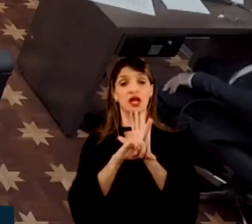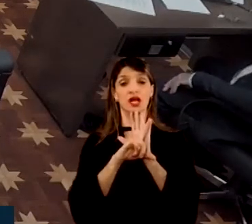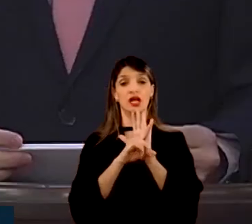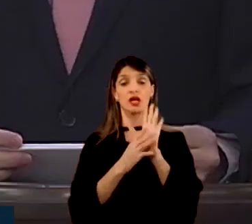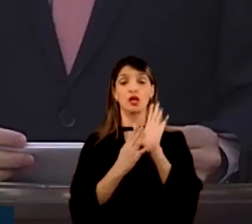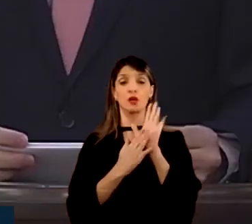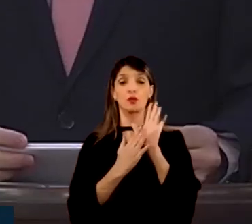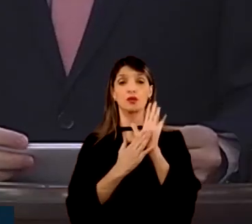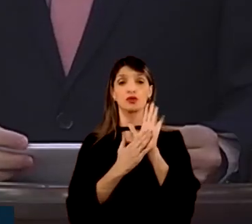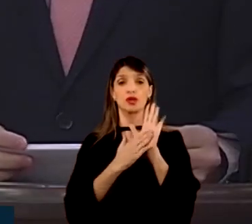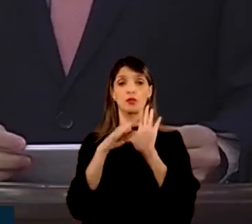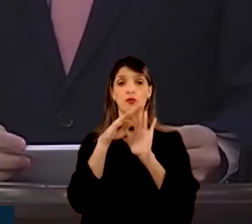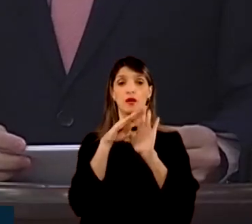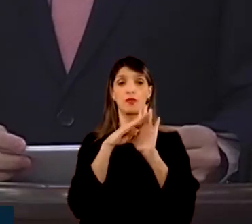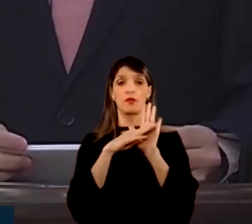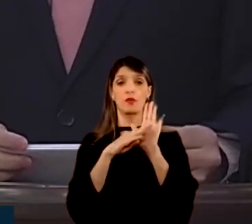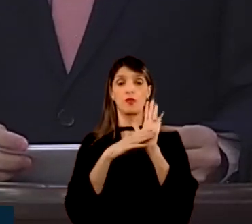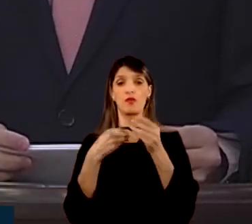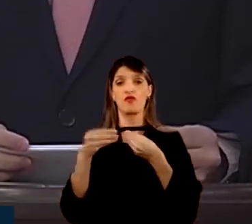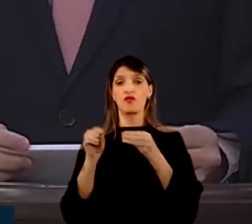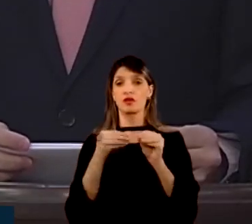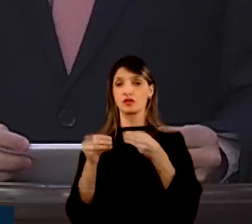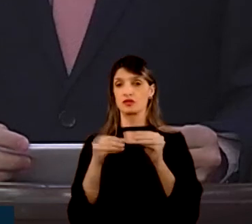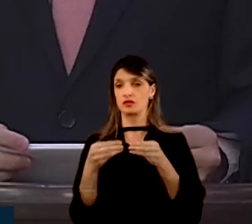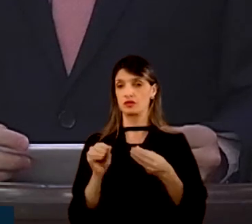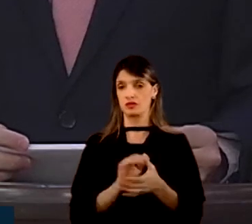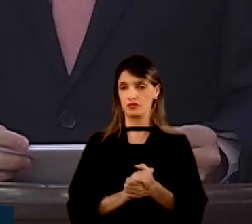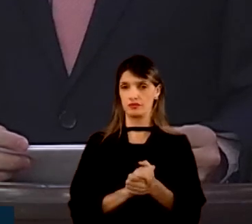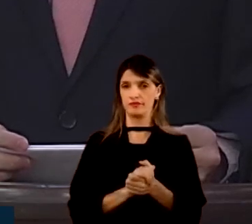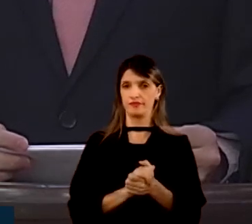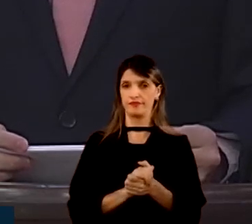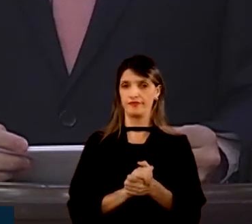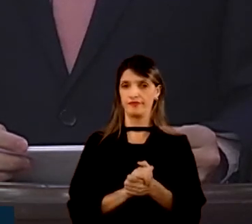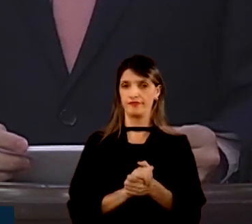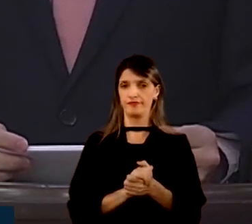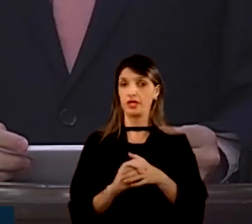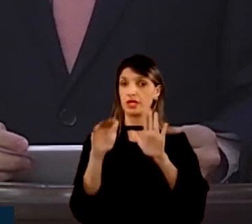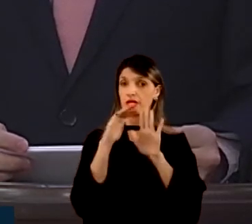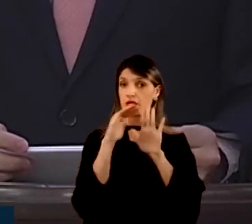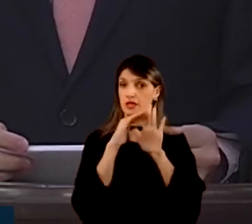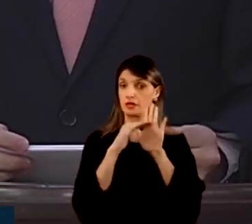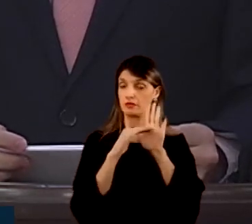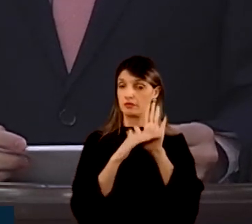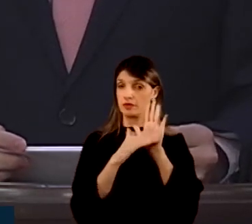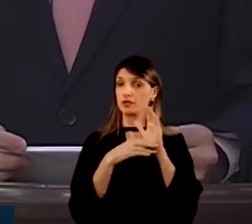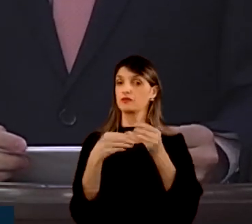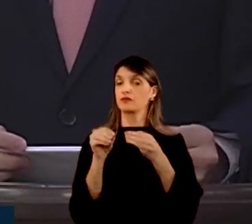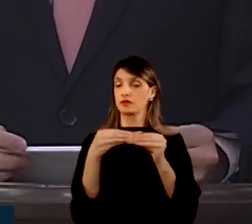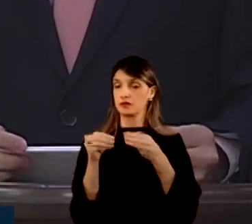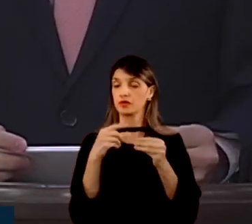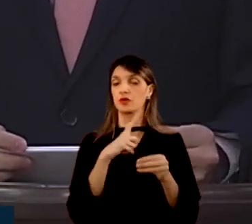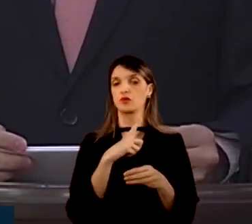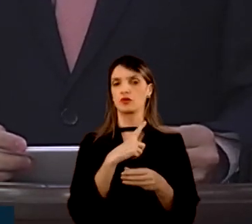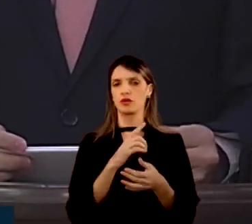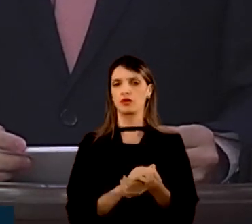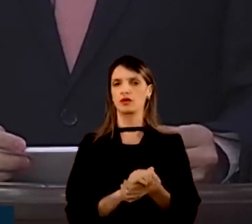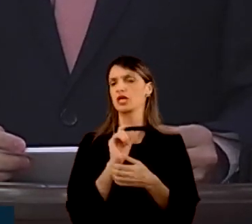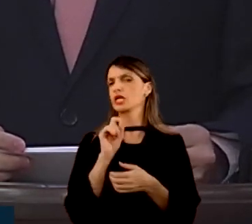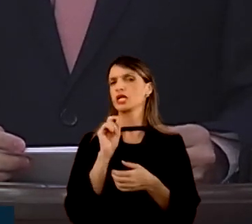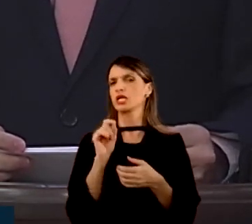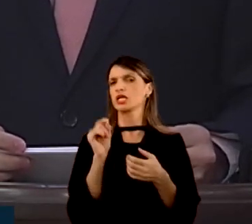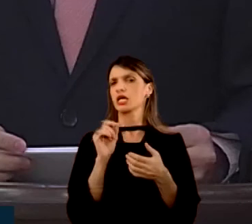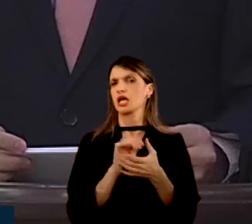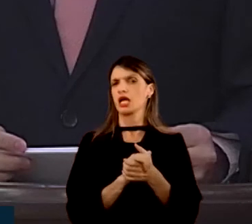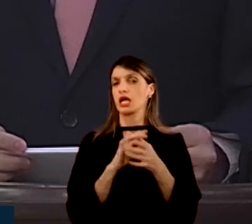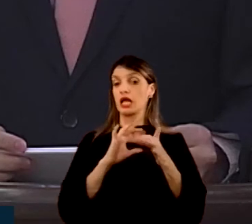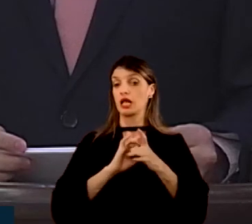de flexibilização. De regramentos de flexibilização. Quem flexibiliza ou não, não é essa Casa de Leis, é o